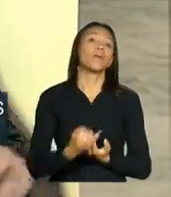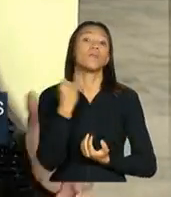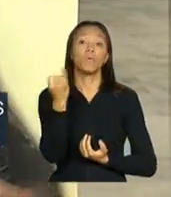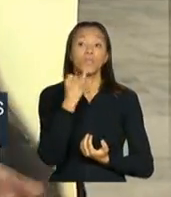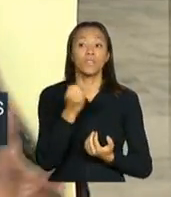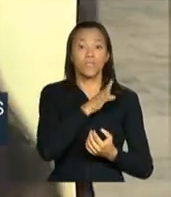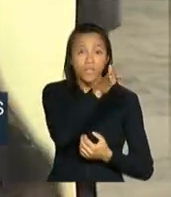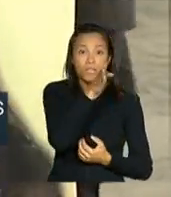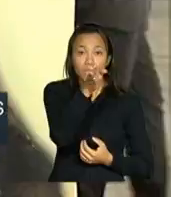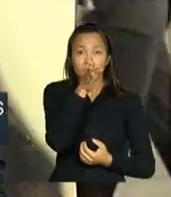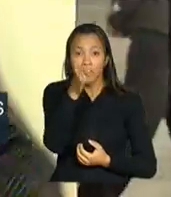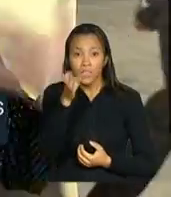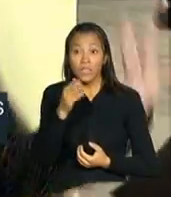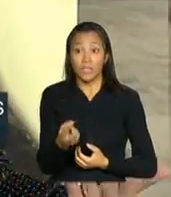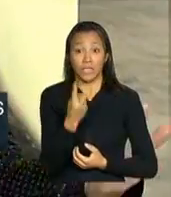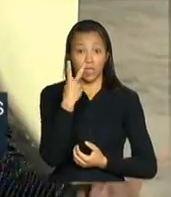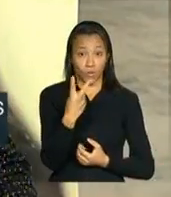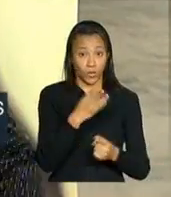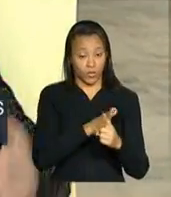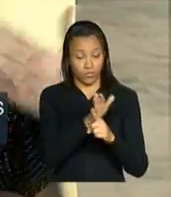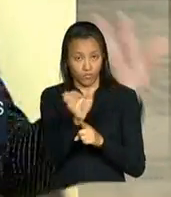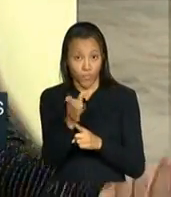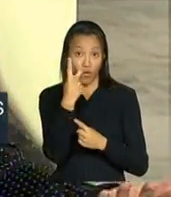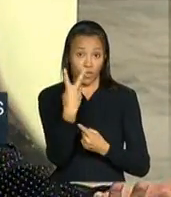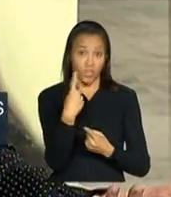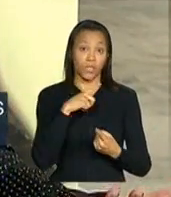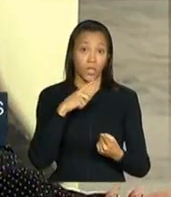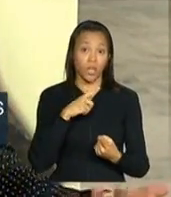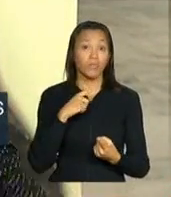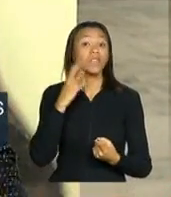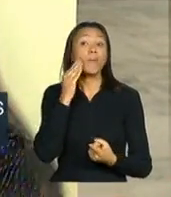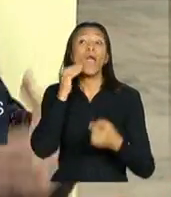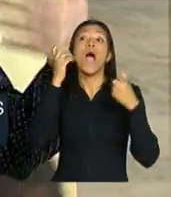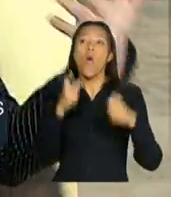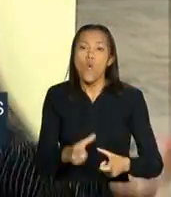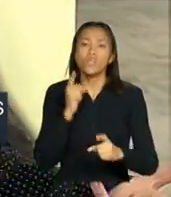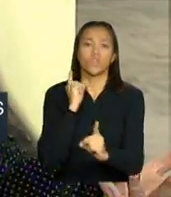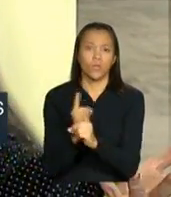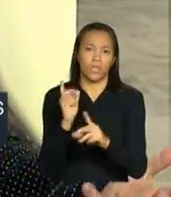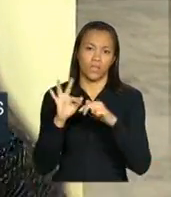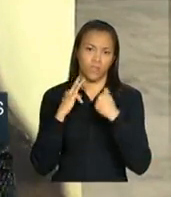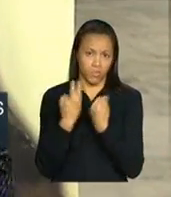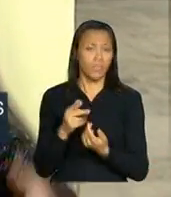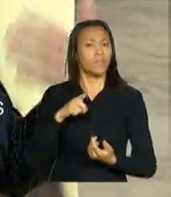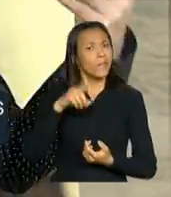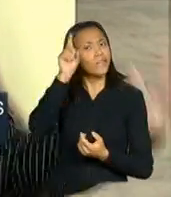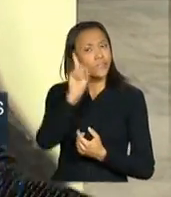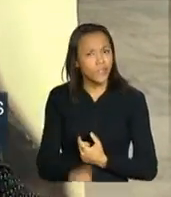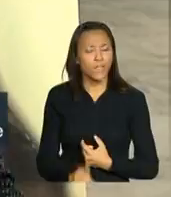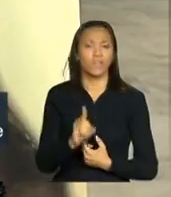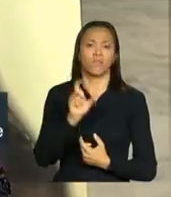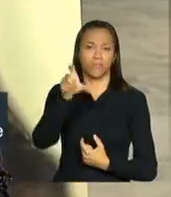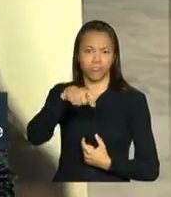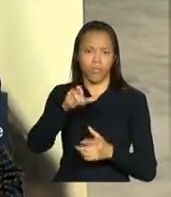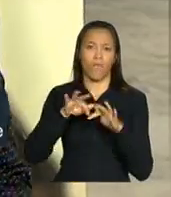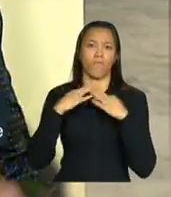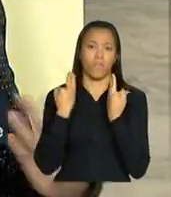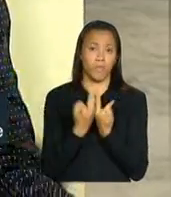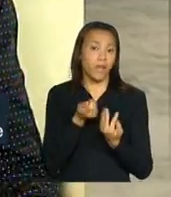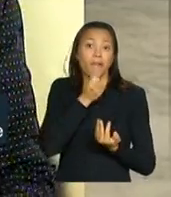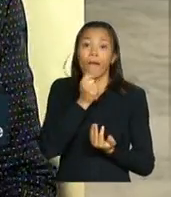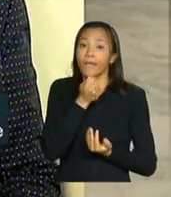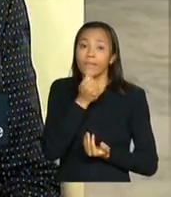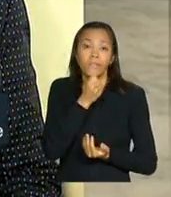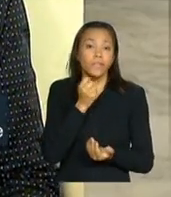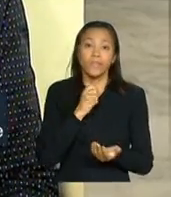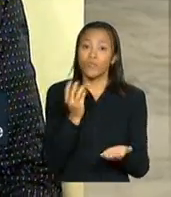buscativa ele envolve dois movimentos de um lado nós estamos querendo localizar as famílias que tem direito ao Bolsa Família e ainda não recebem